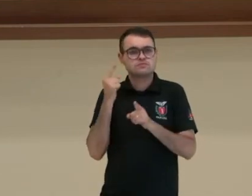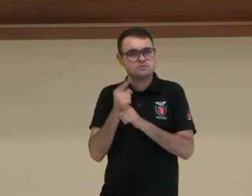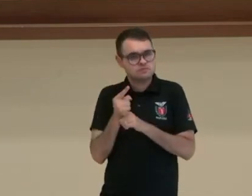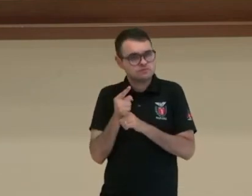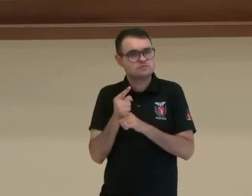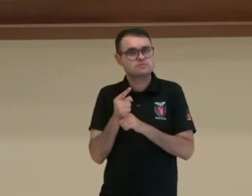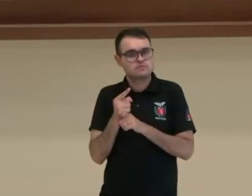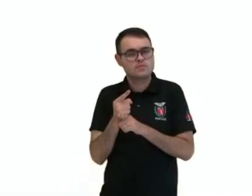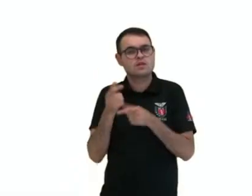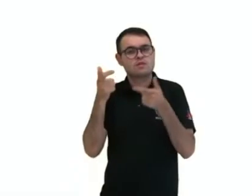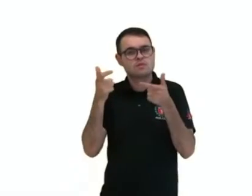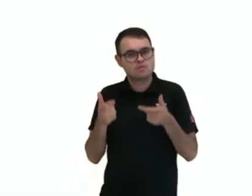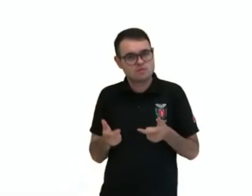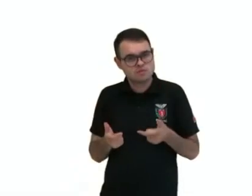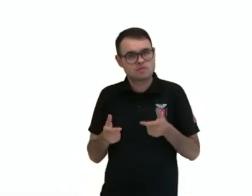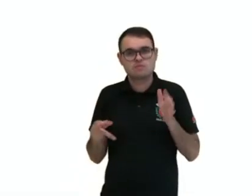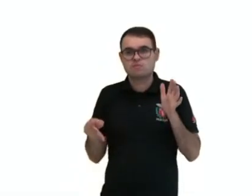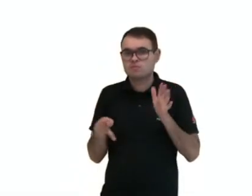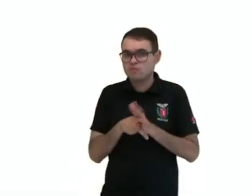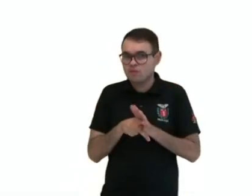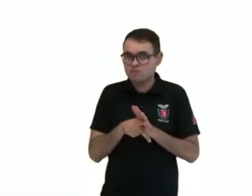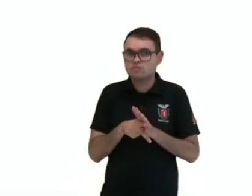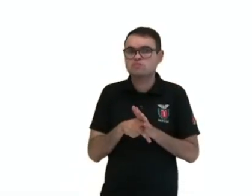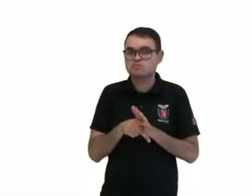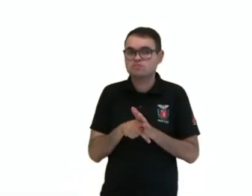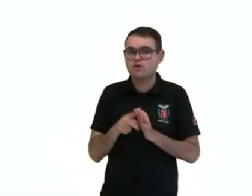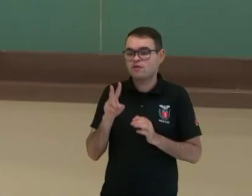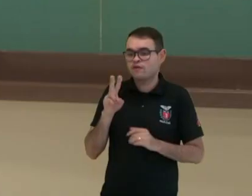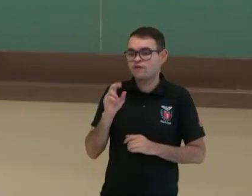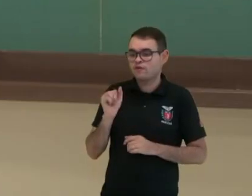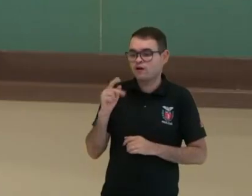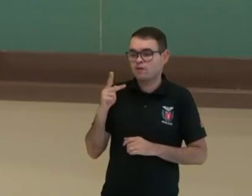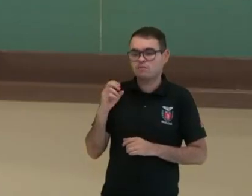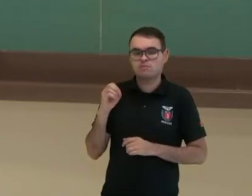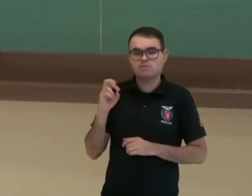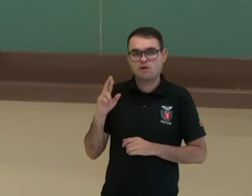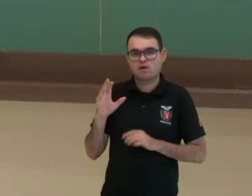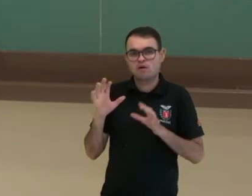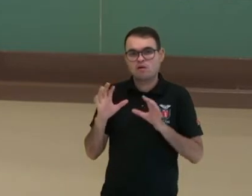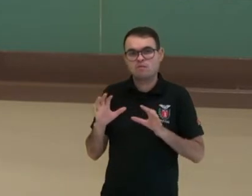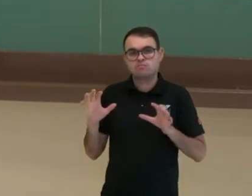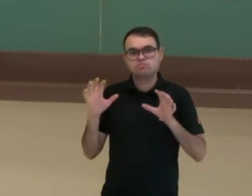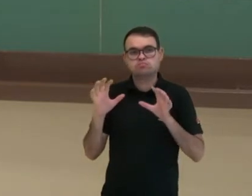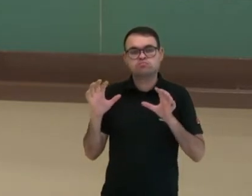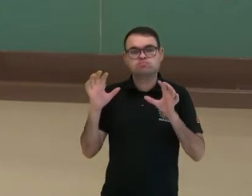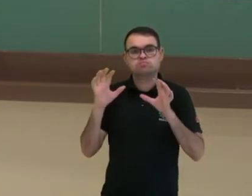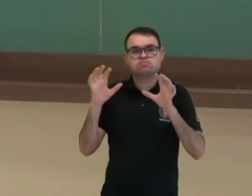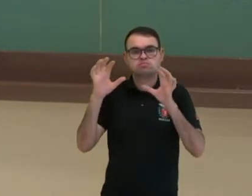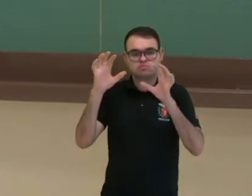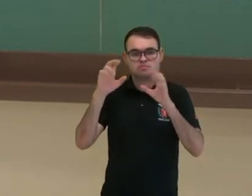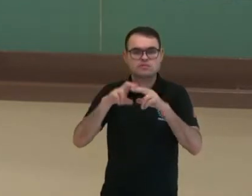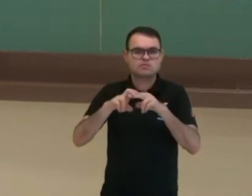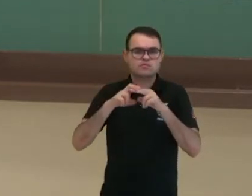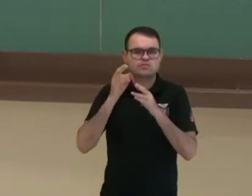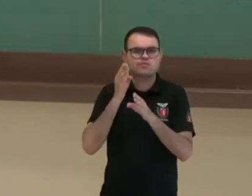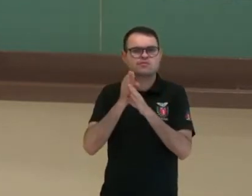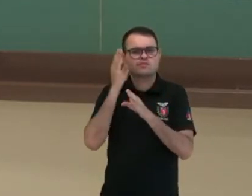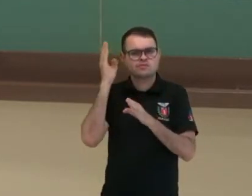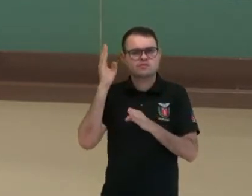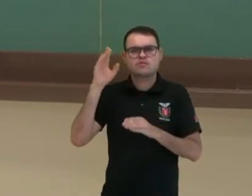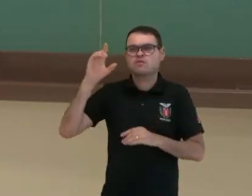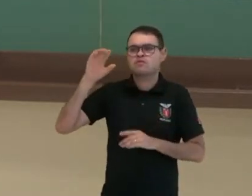encontrávamos estava no estado de vapor, no estado gasoso. E com a diminuição